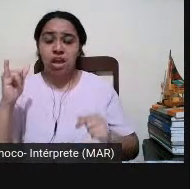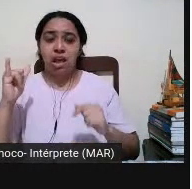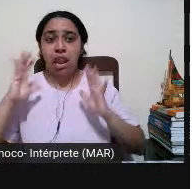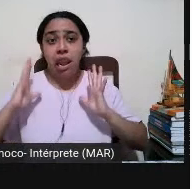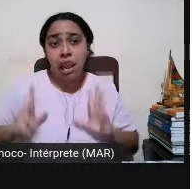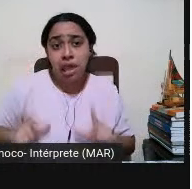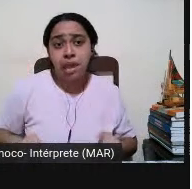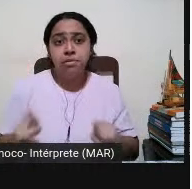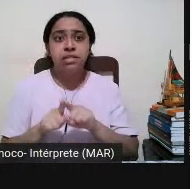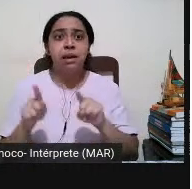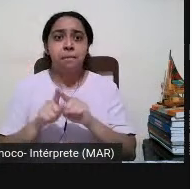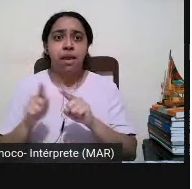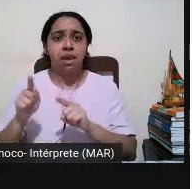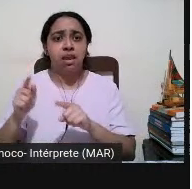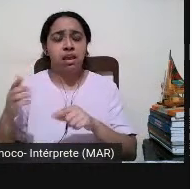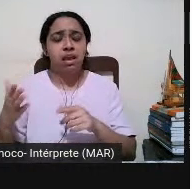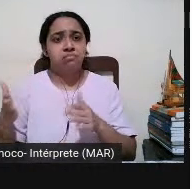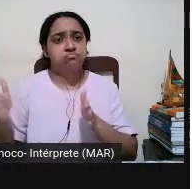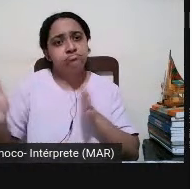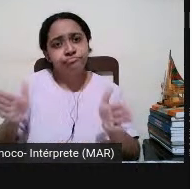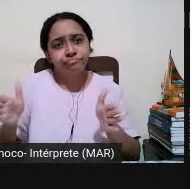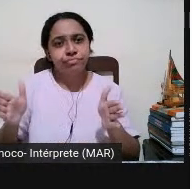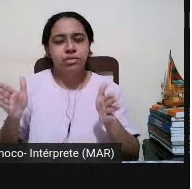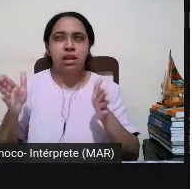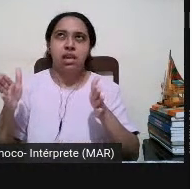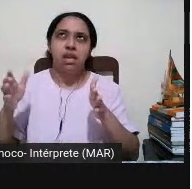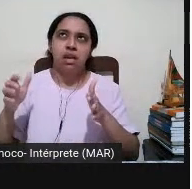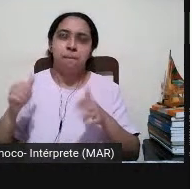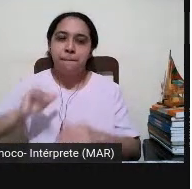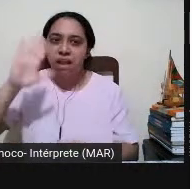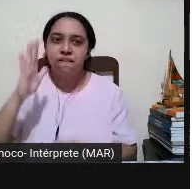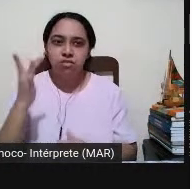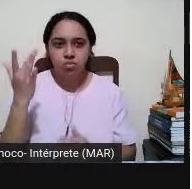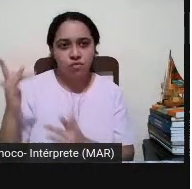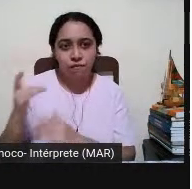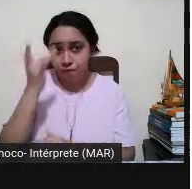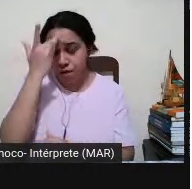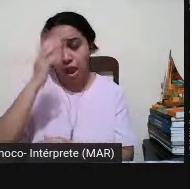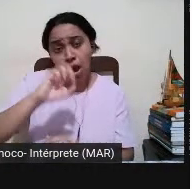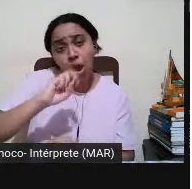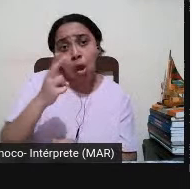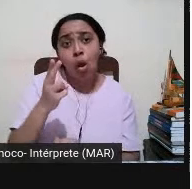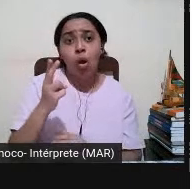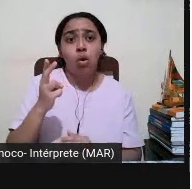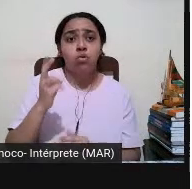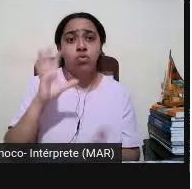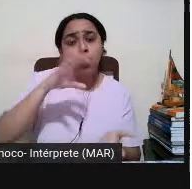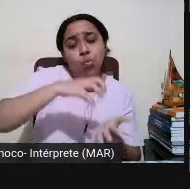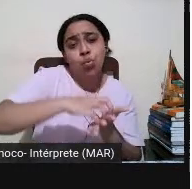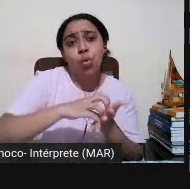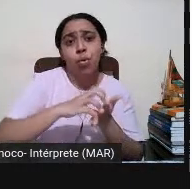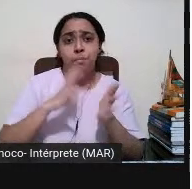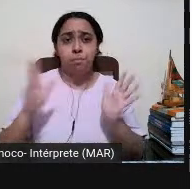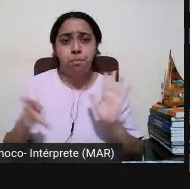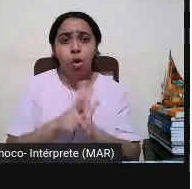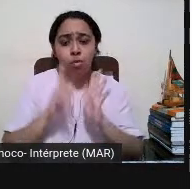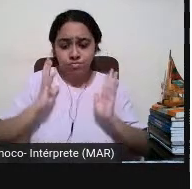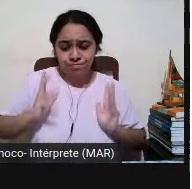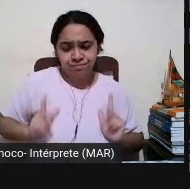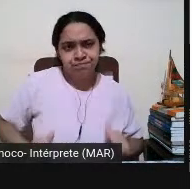tá uma empresa de saneamento o até uma companhia o pagamento hum sai ele vai estar mais